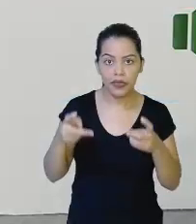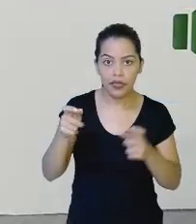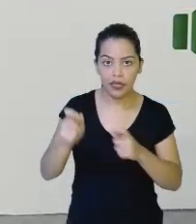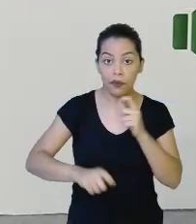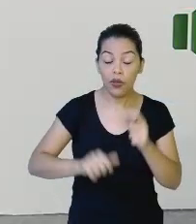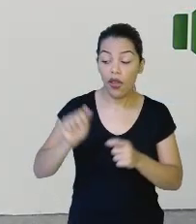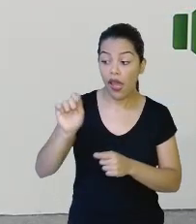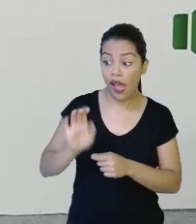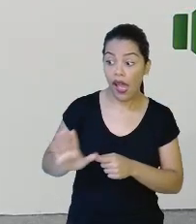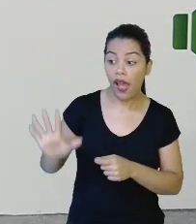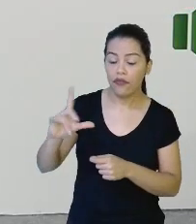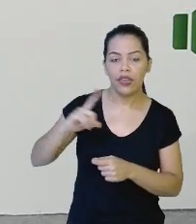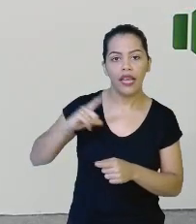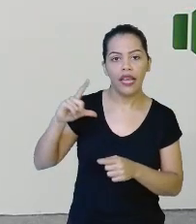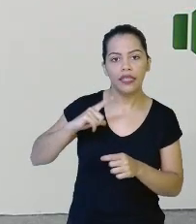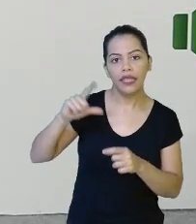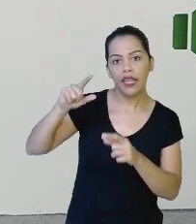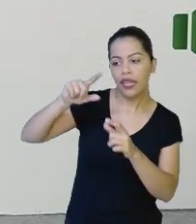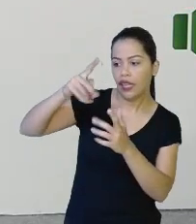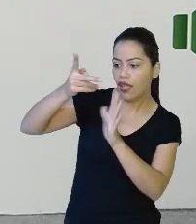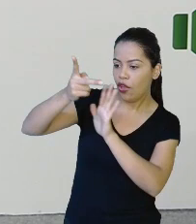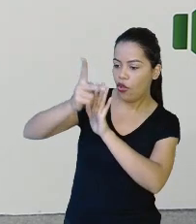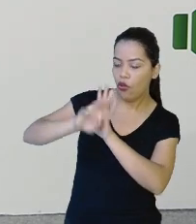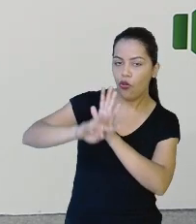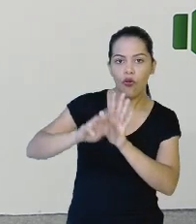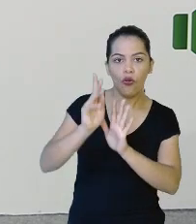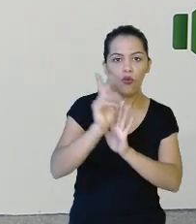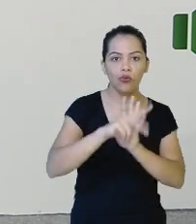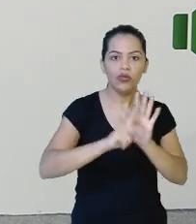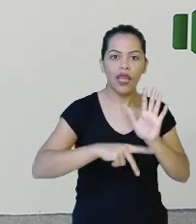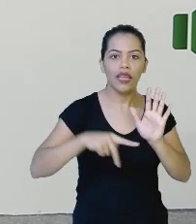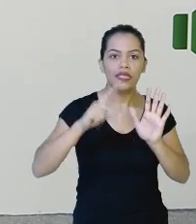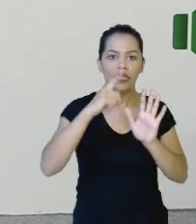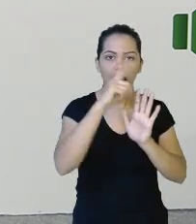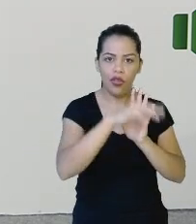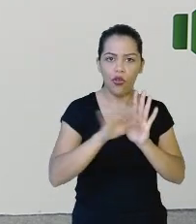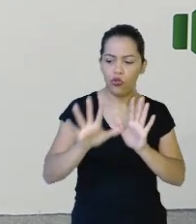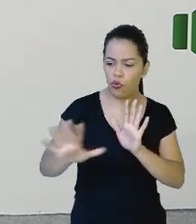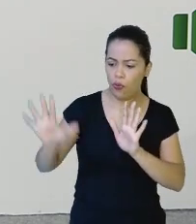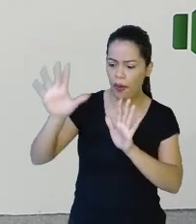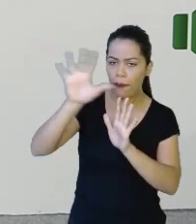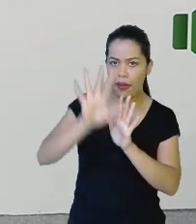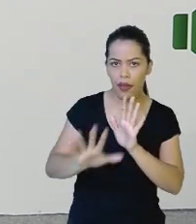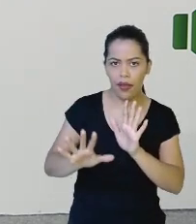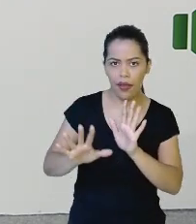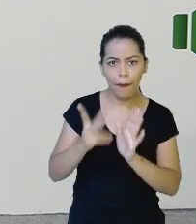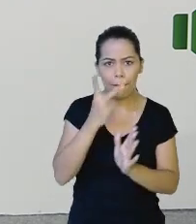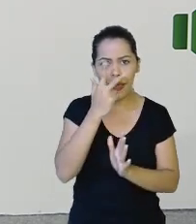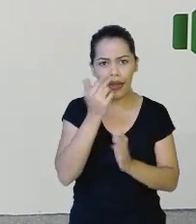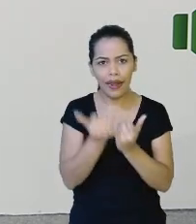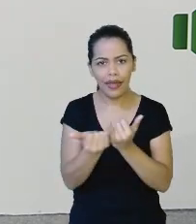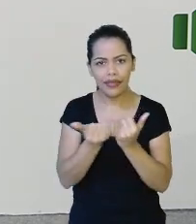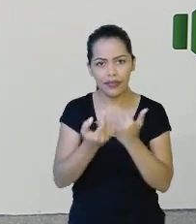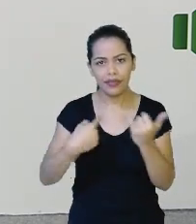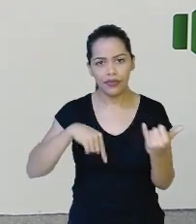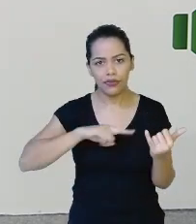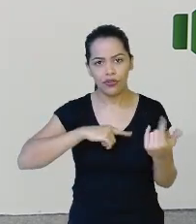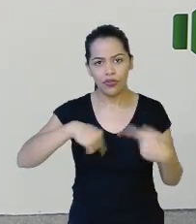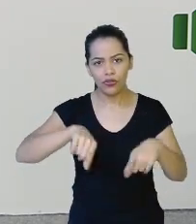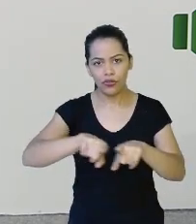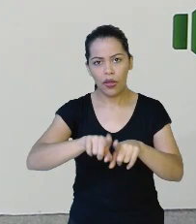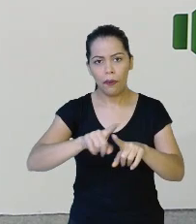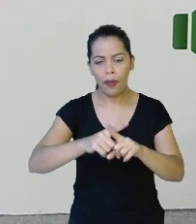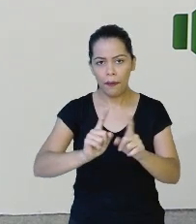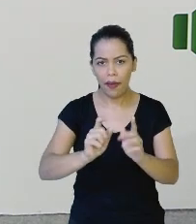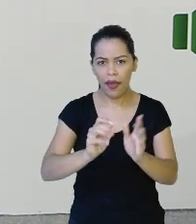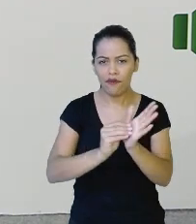país, assim, o formato do mapa também é bem parecido com o nosso, né? Parece só que faltou um pedacinho aí. Mas